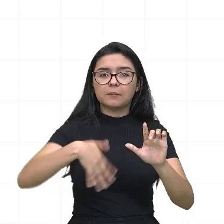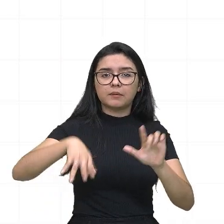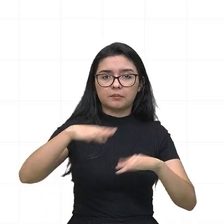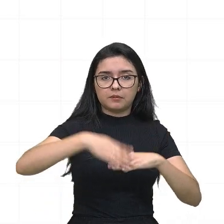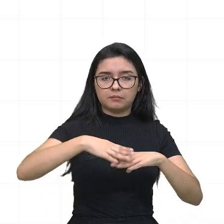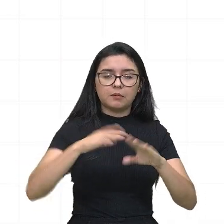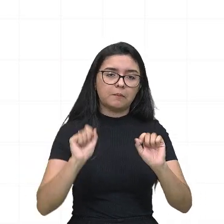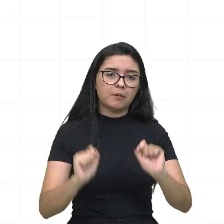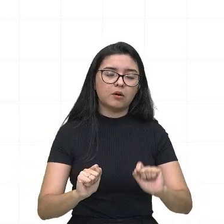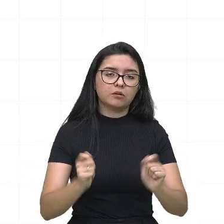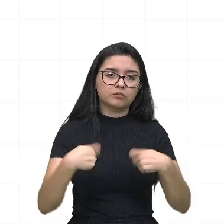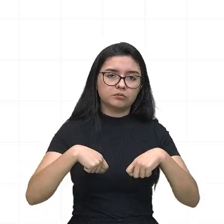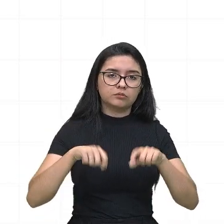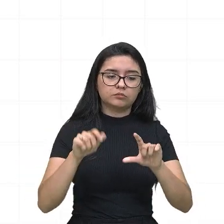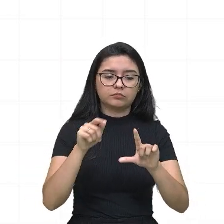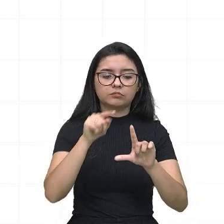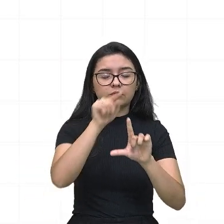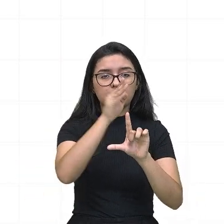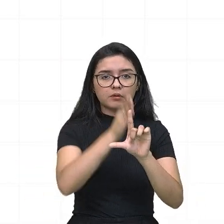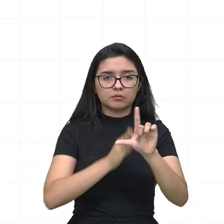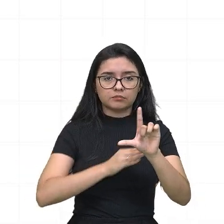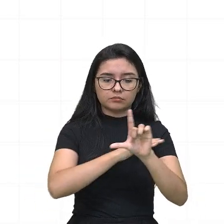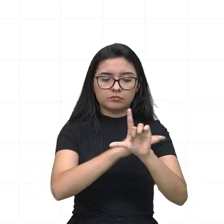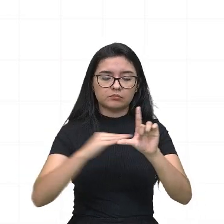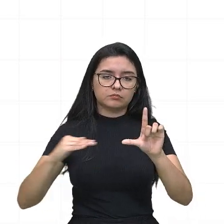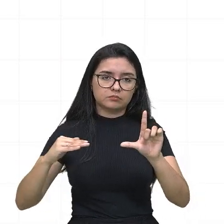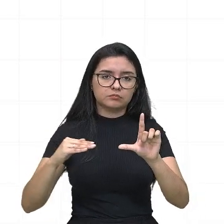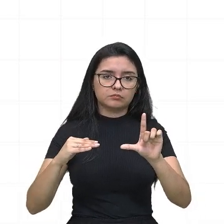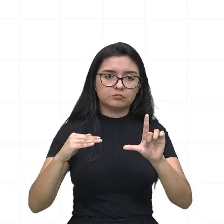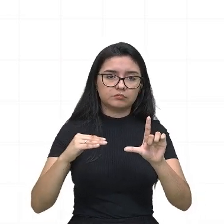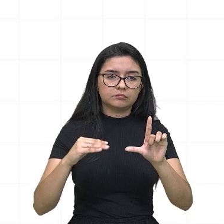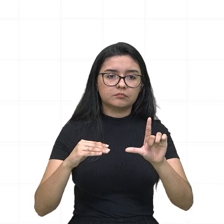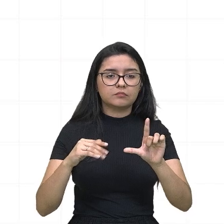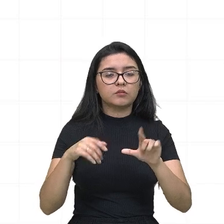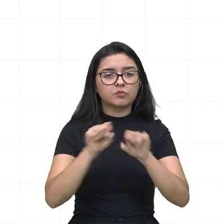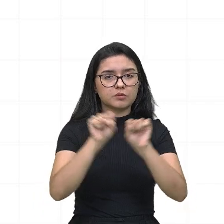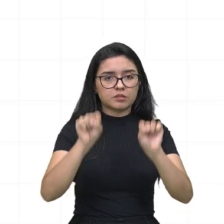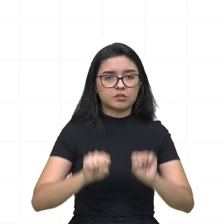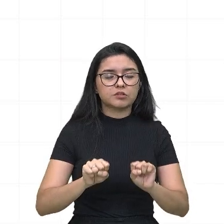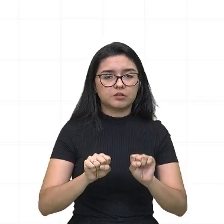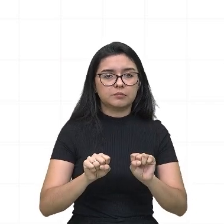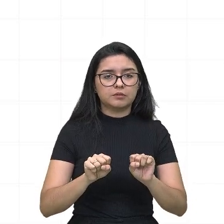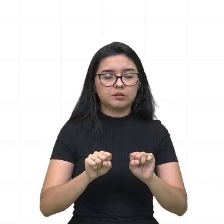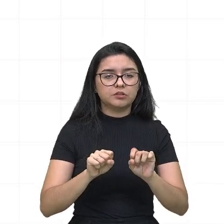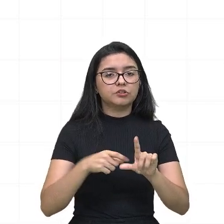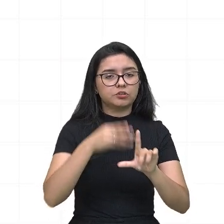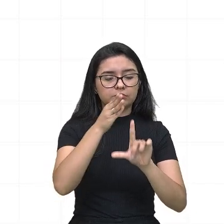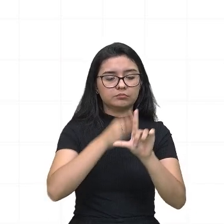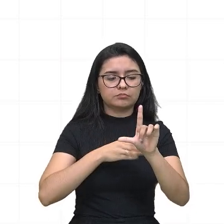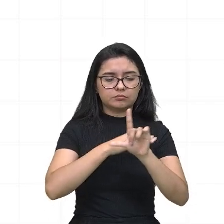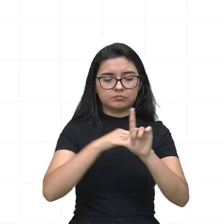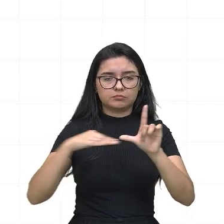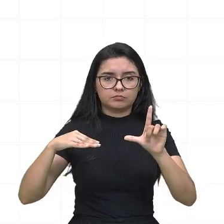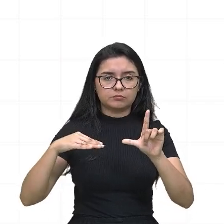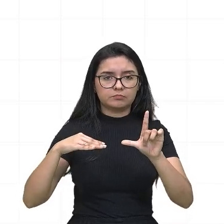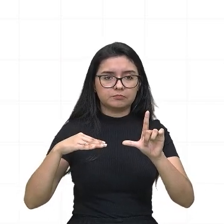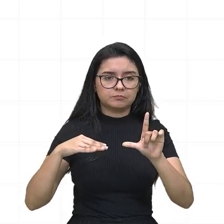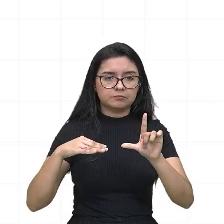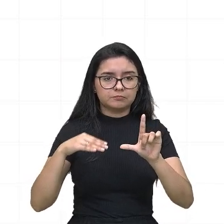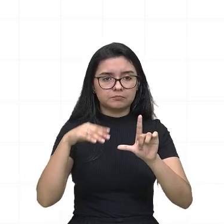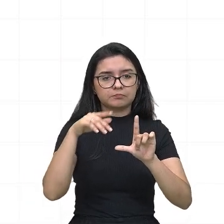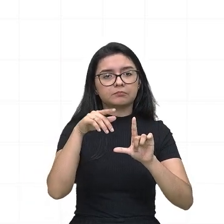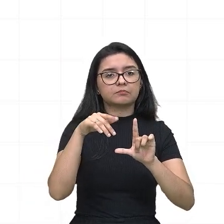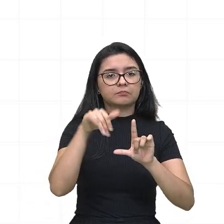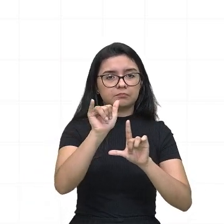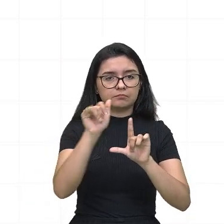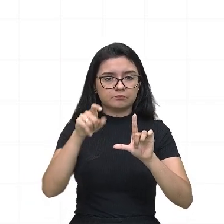matematicamente, né, como um par ordenado em um sistema de coordenadas cartesiana, tá legal? É no sistema que o professor vai mostrar